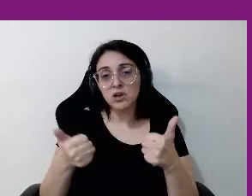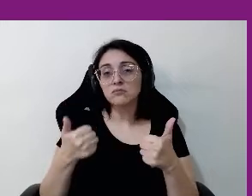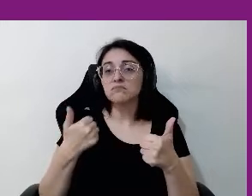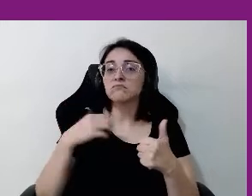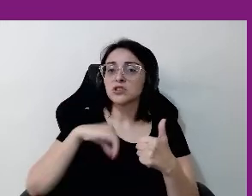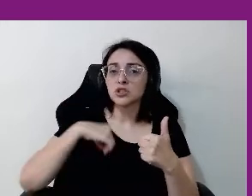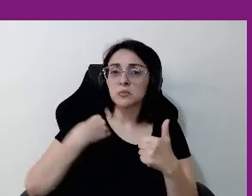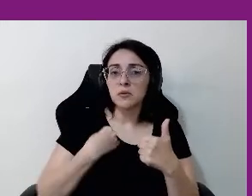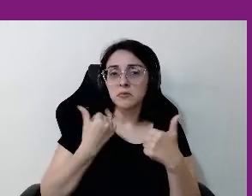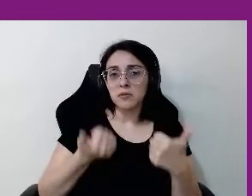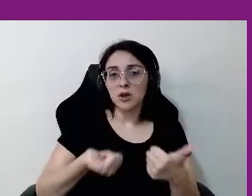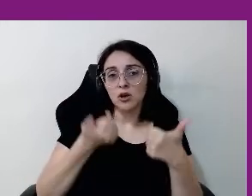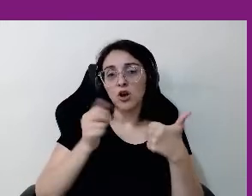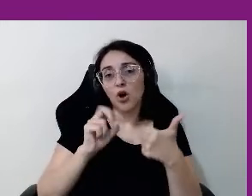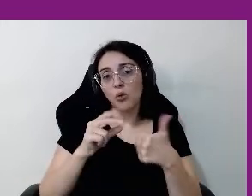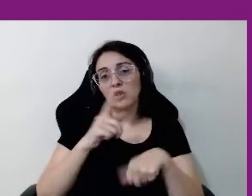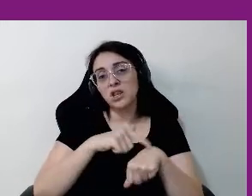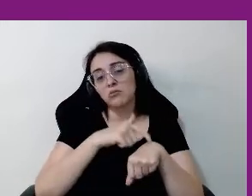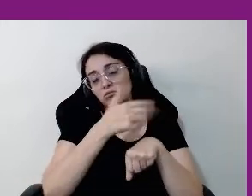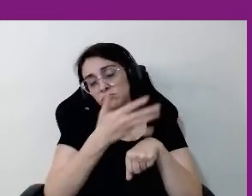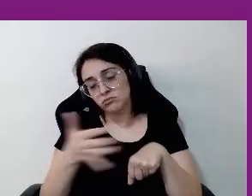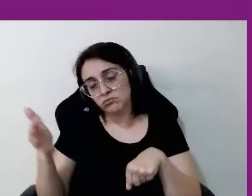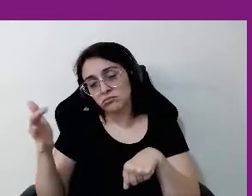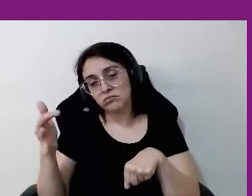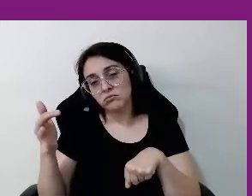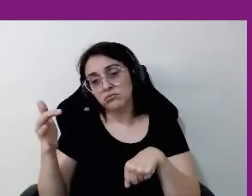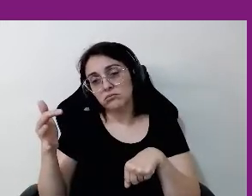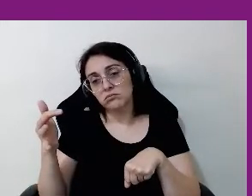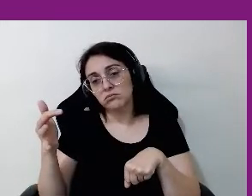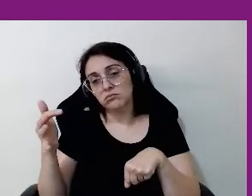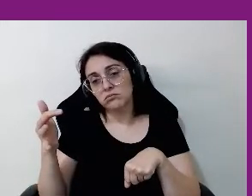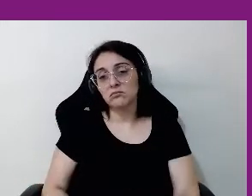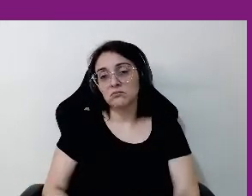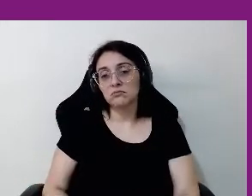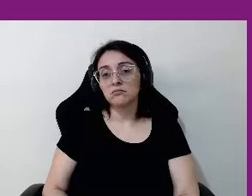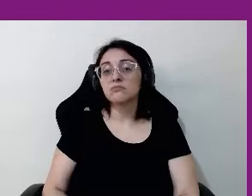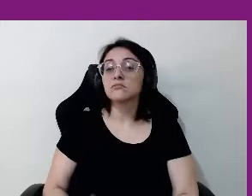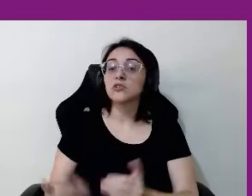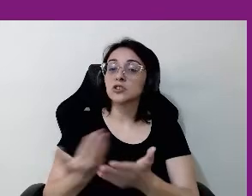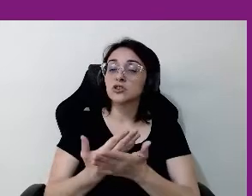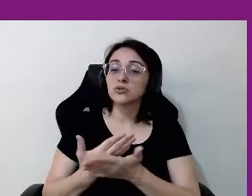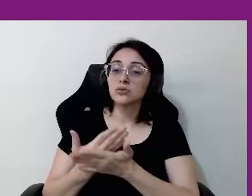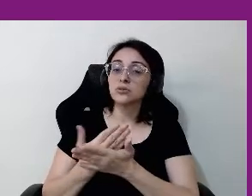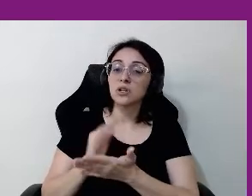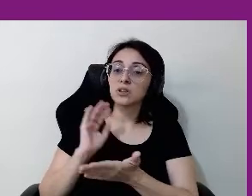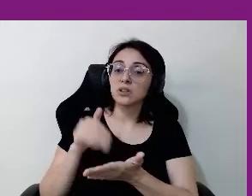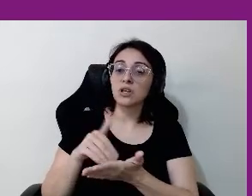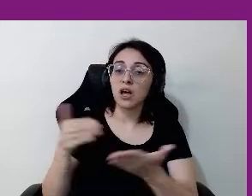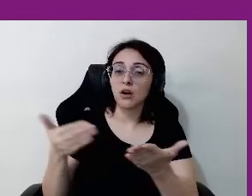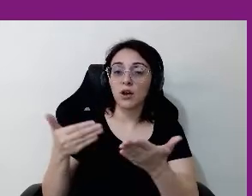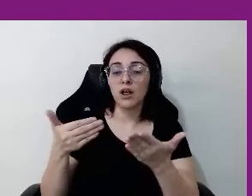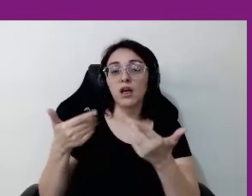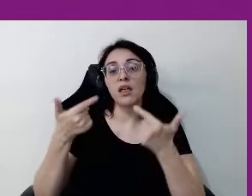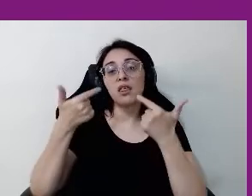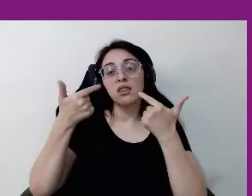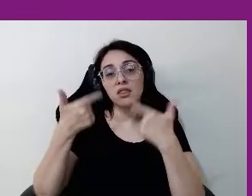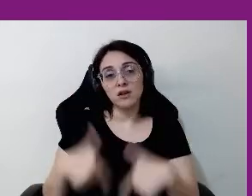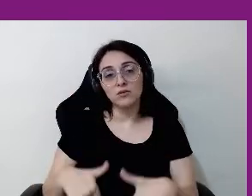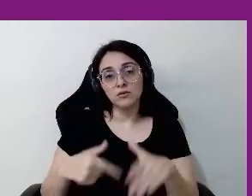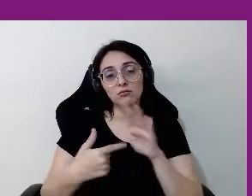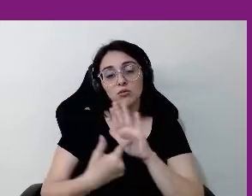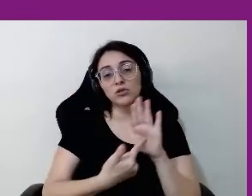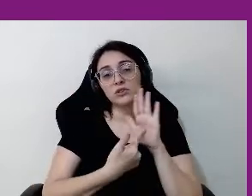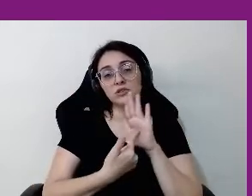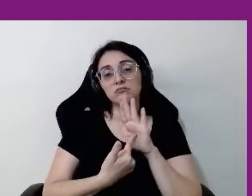sobrevivendo melhor ou por mais tempo. Os estudos até agora foram neutros.